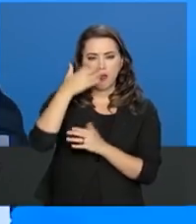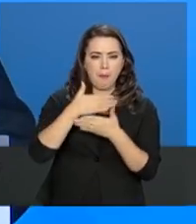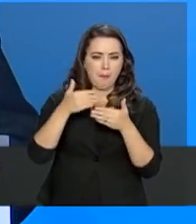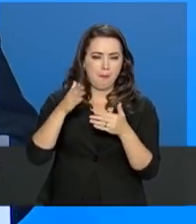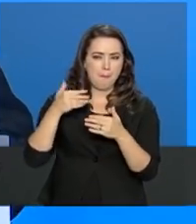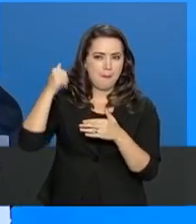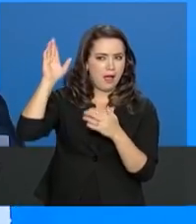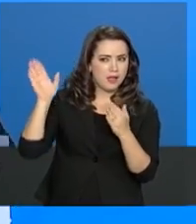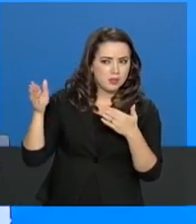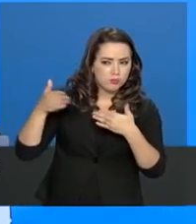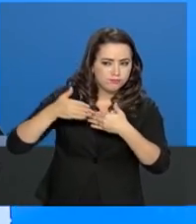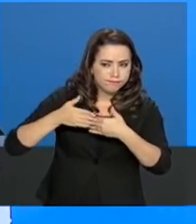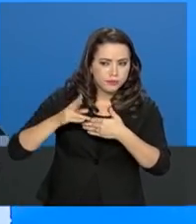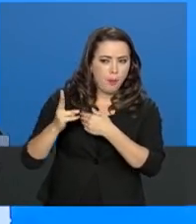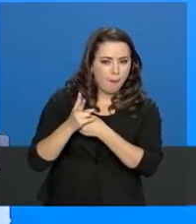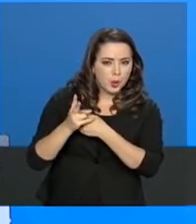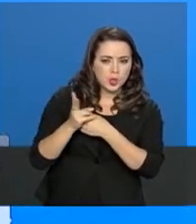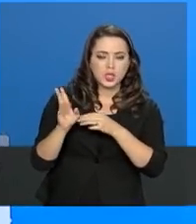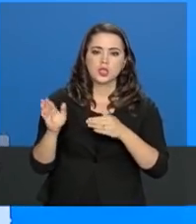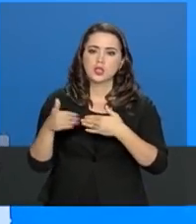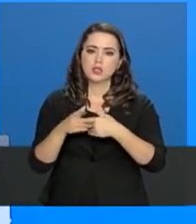pressionado e